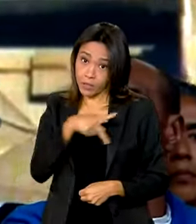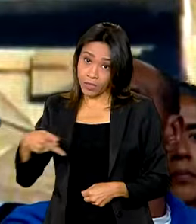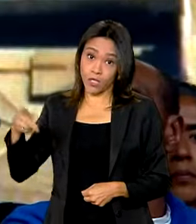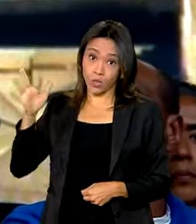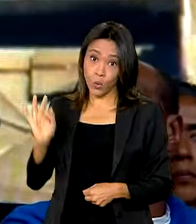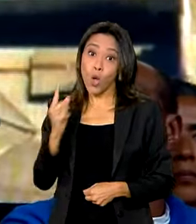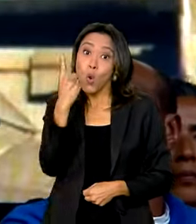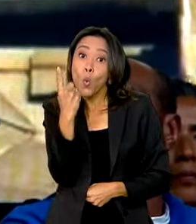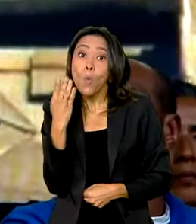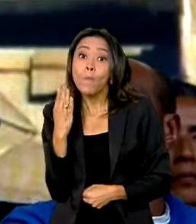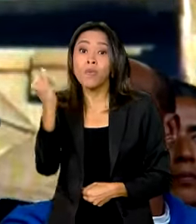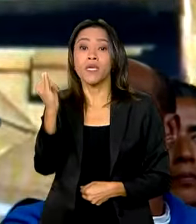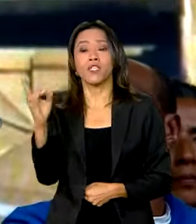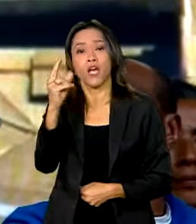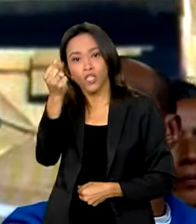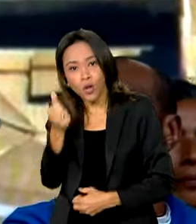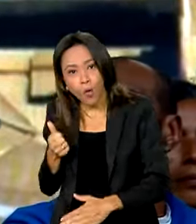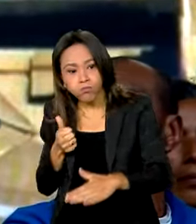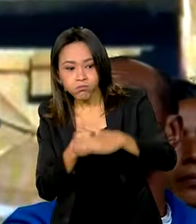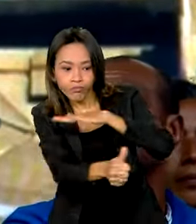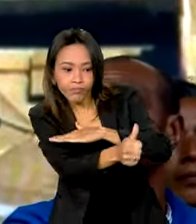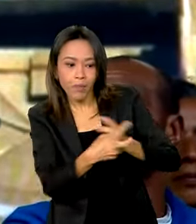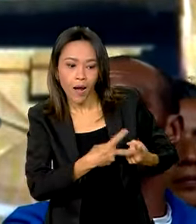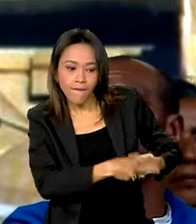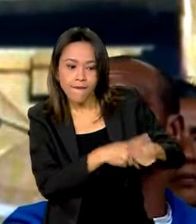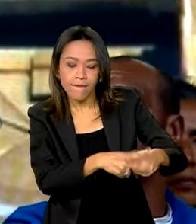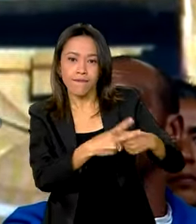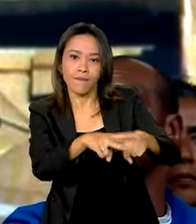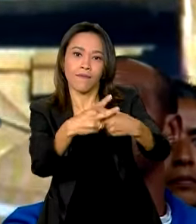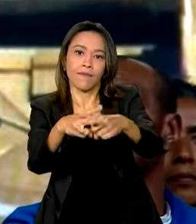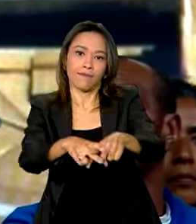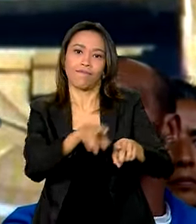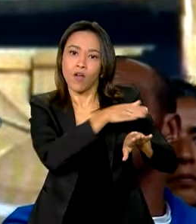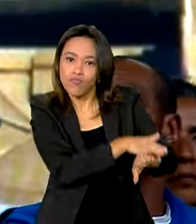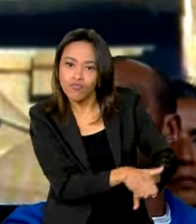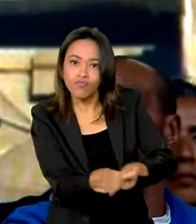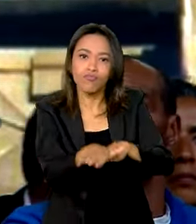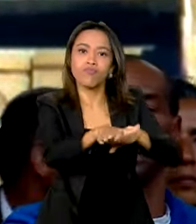1 bilhão de reais para recuperar as rodovias do estado de Minas Gerais e levar o estado adiante.